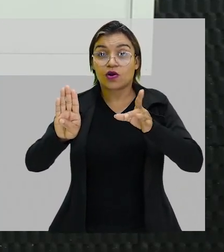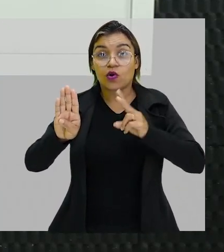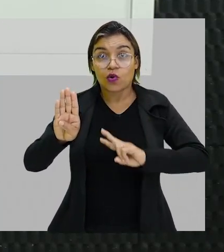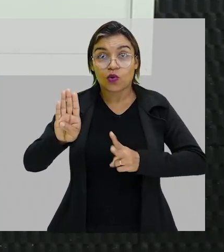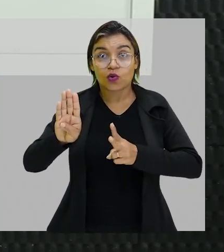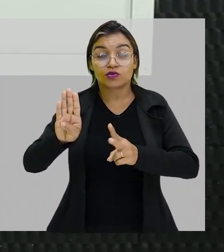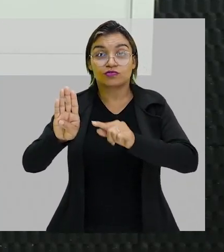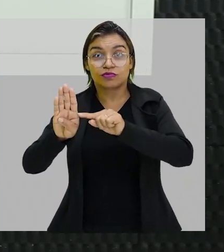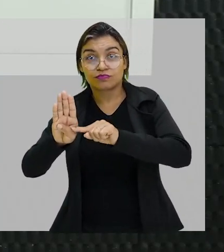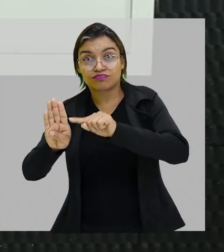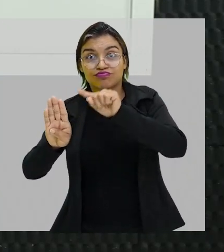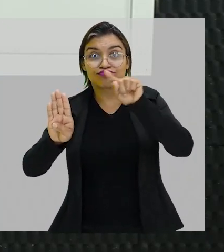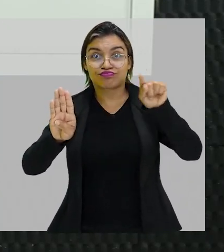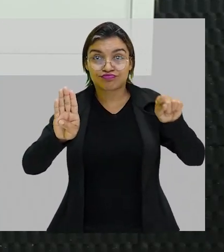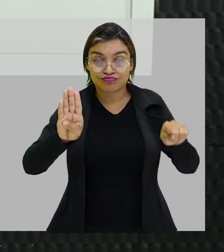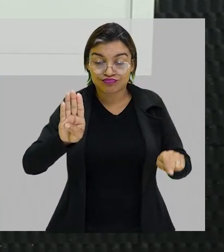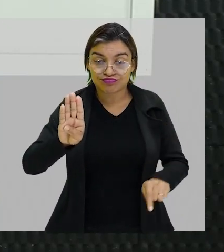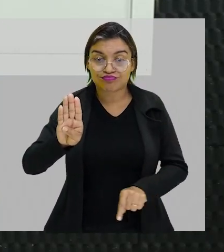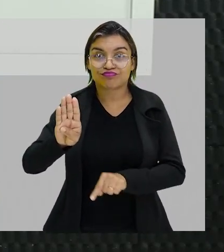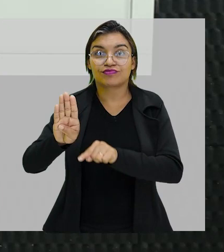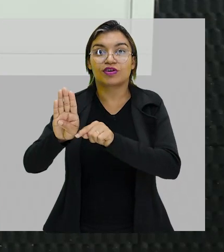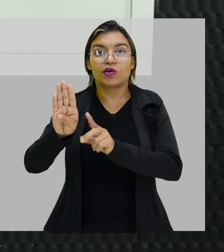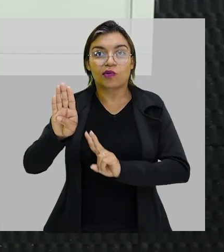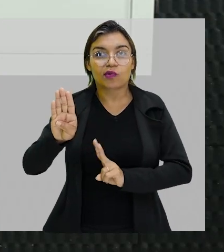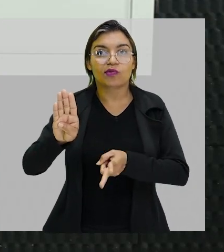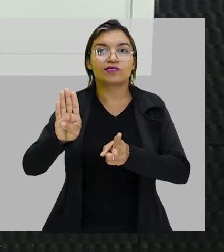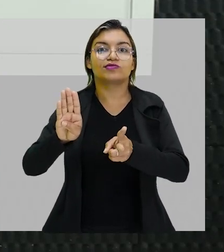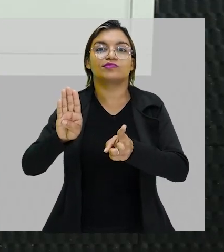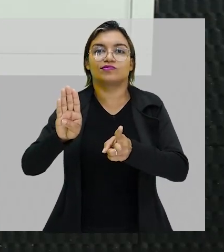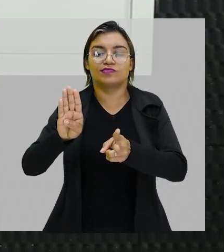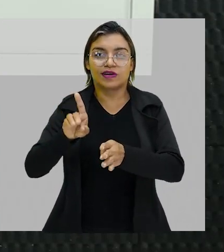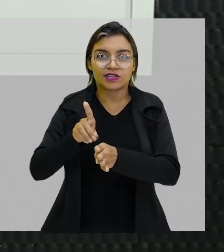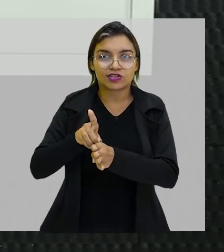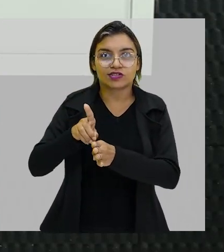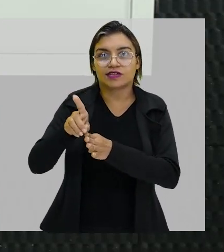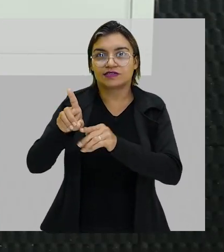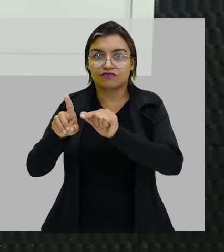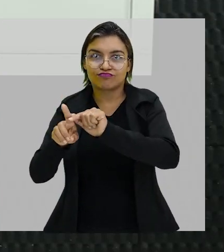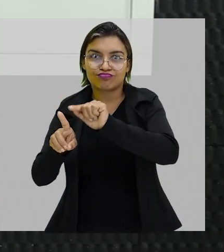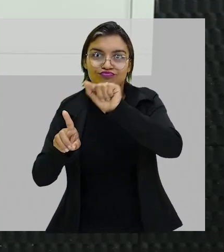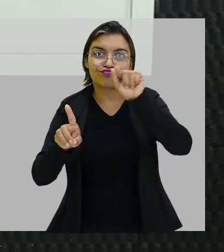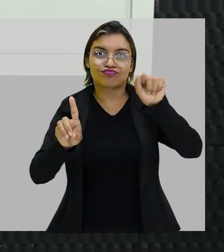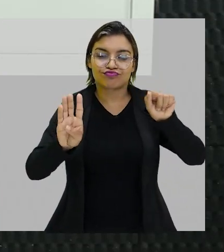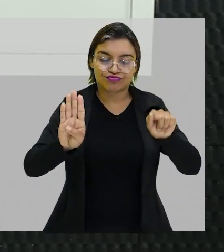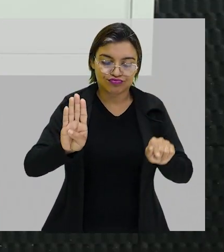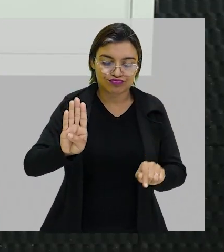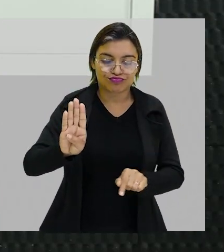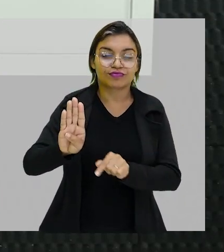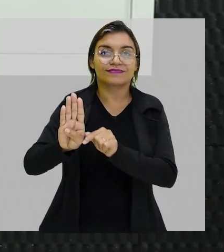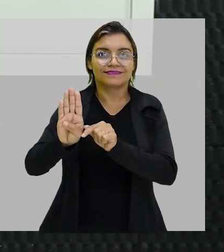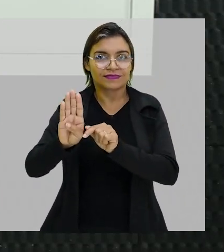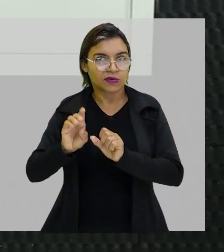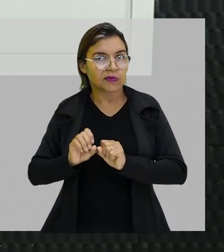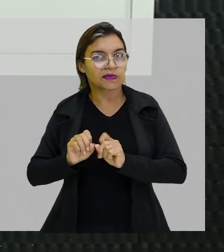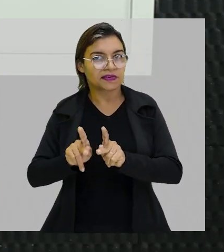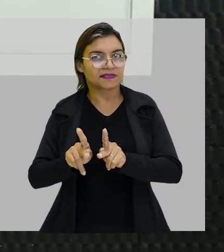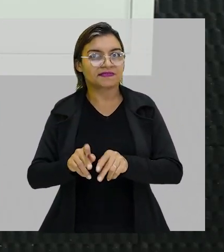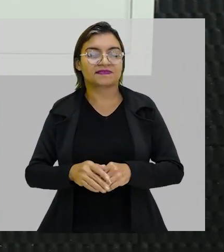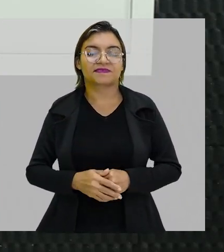A, né, desligada de B continua em A, ele continua percorrendo aí o sentido anti-horário. Tá